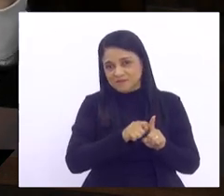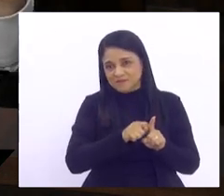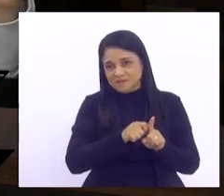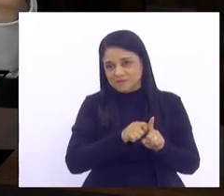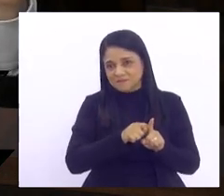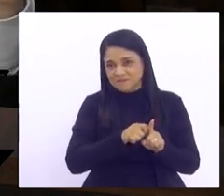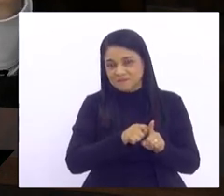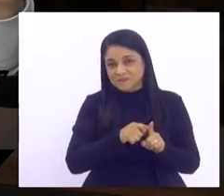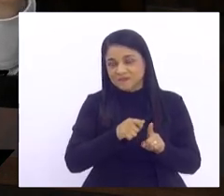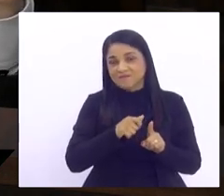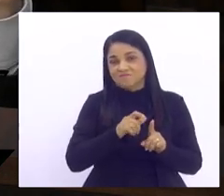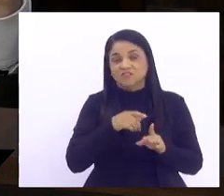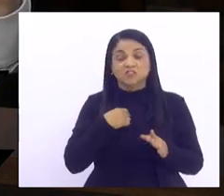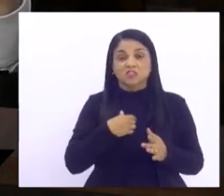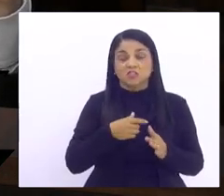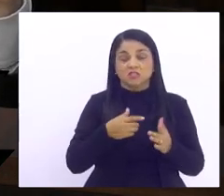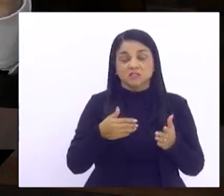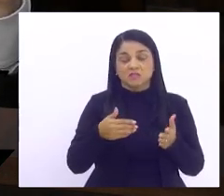haveria punição,